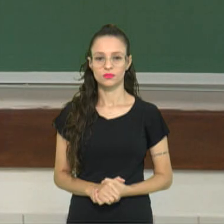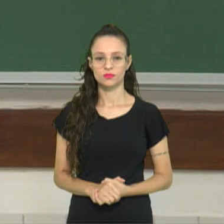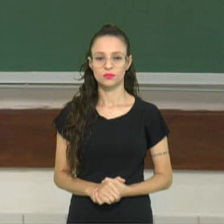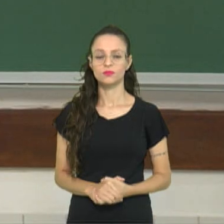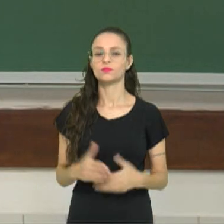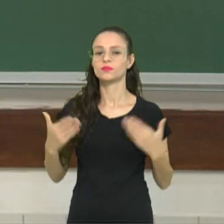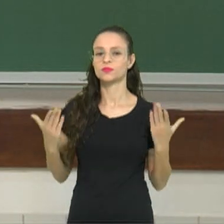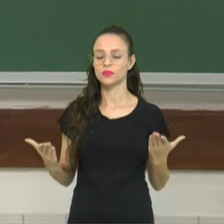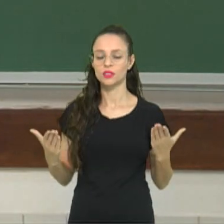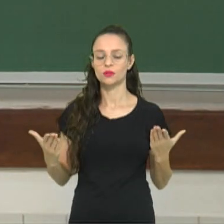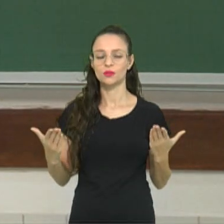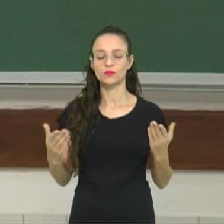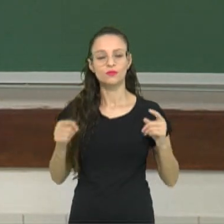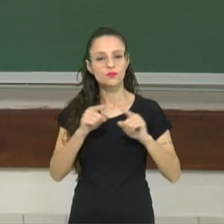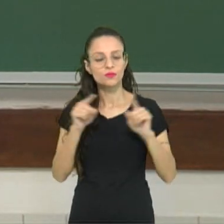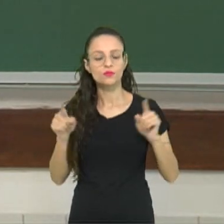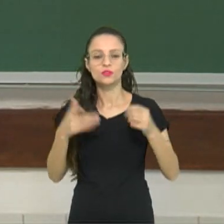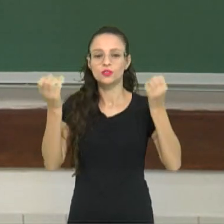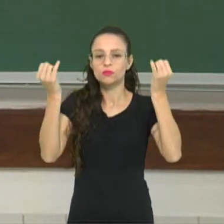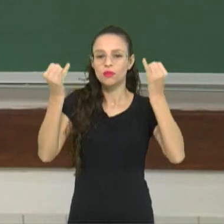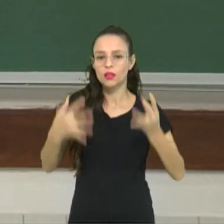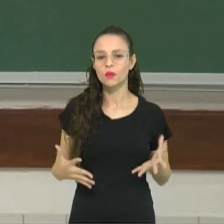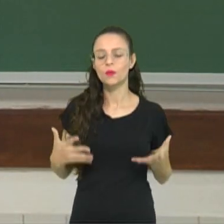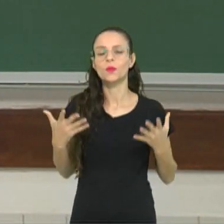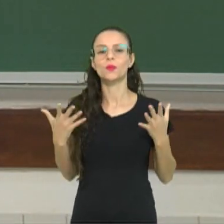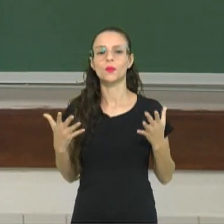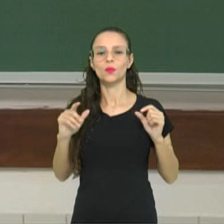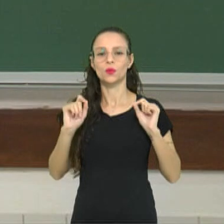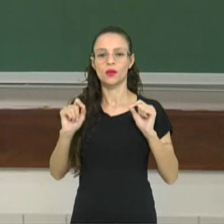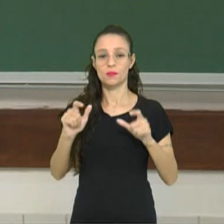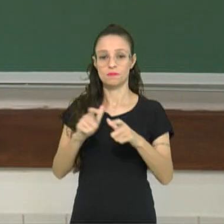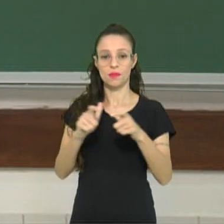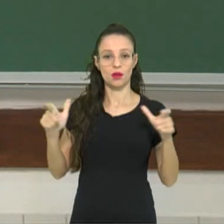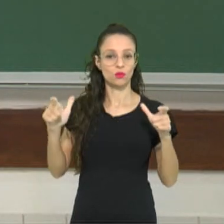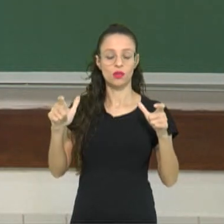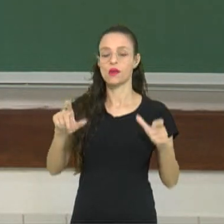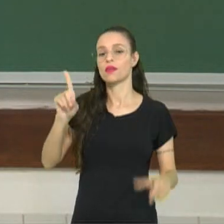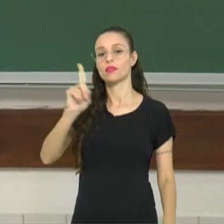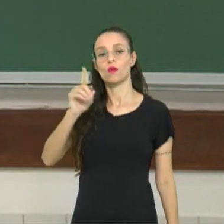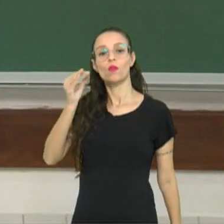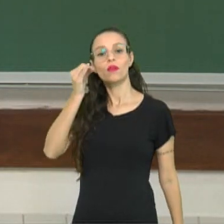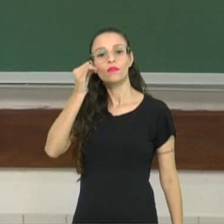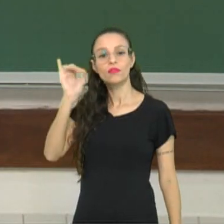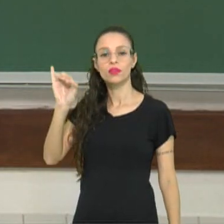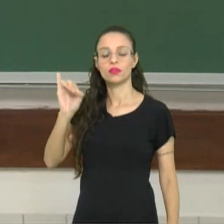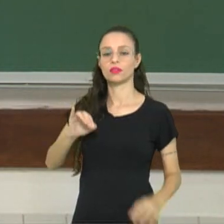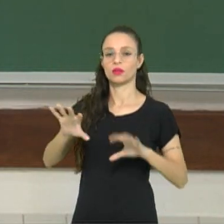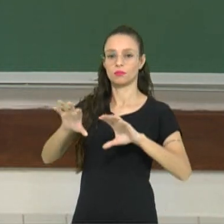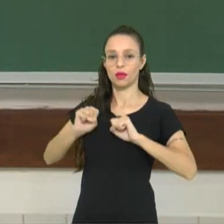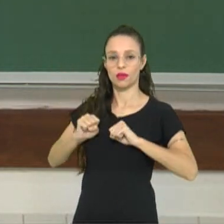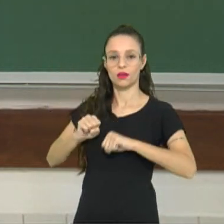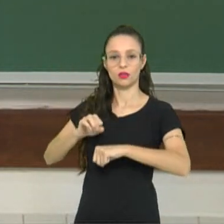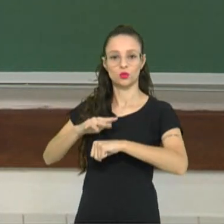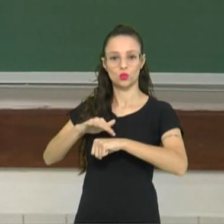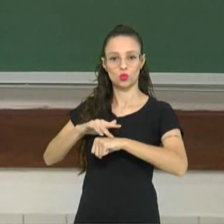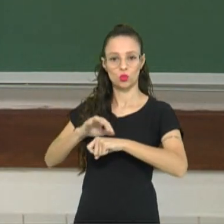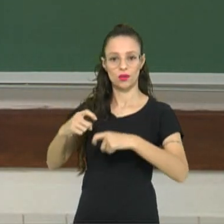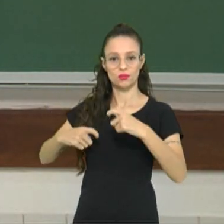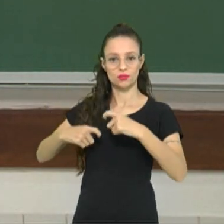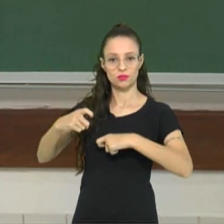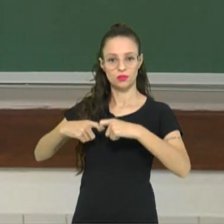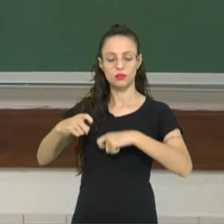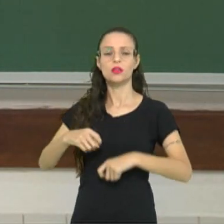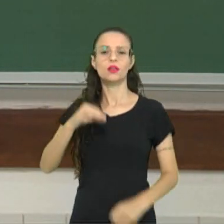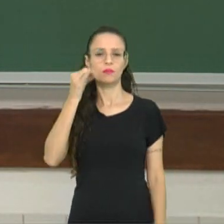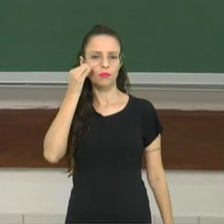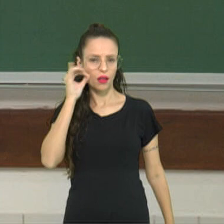Então, galera, como a gente falou aqui para vocês, né, a maioria deles não previne as infecções, tá? Previne a